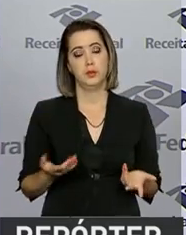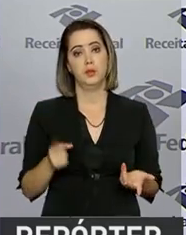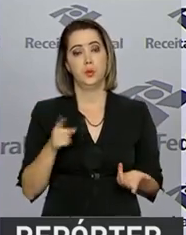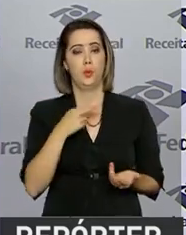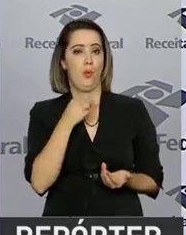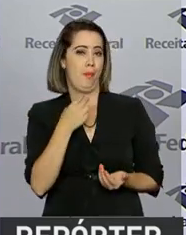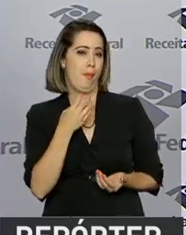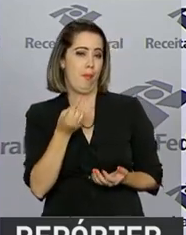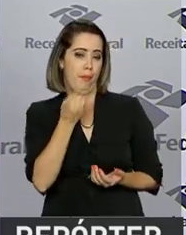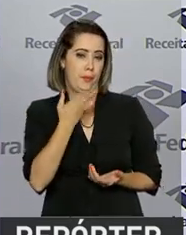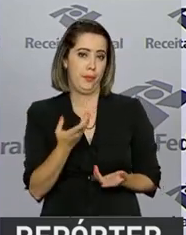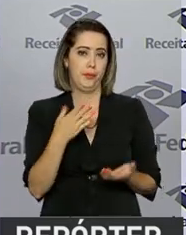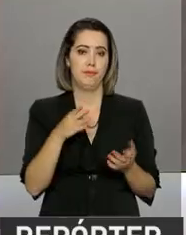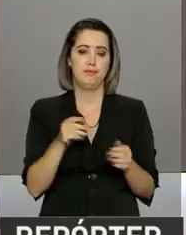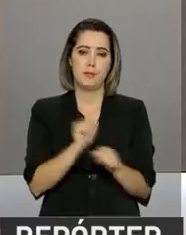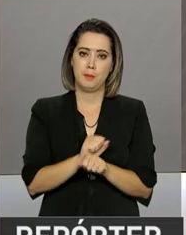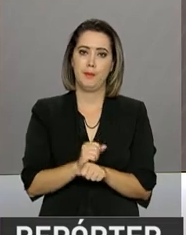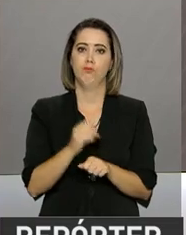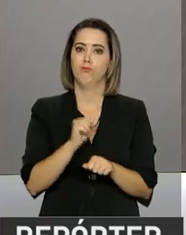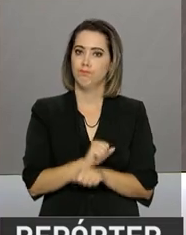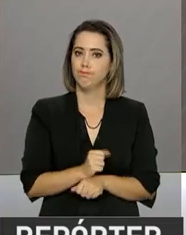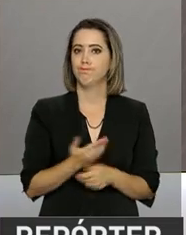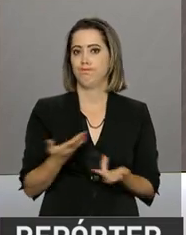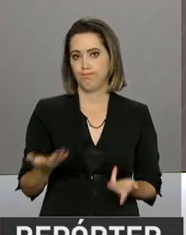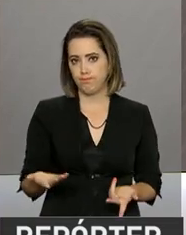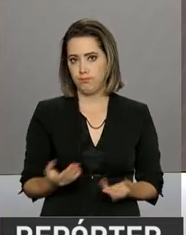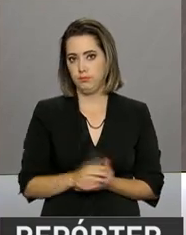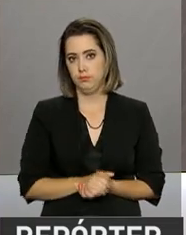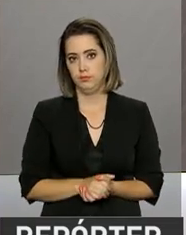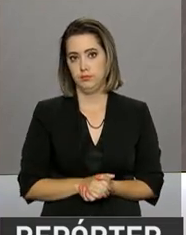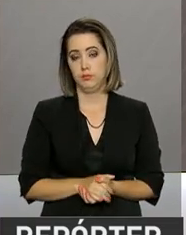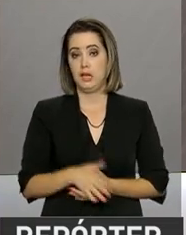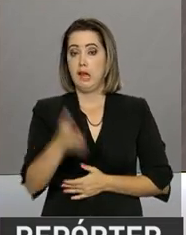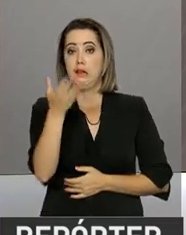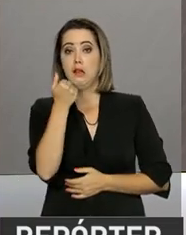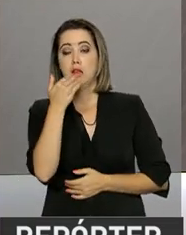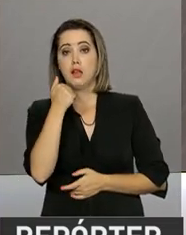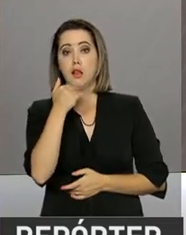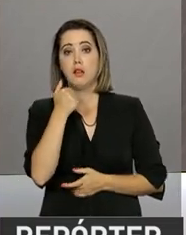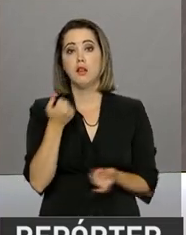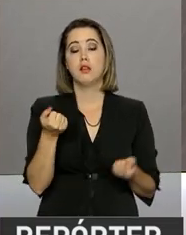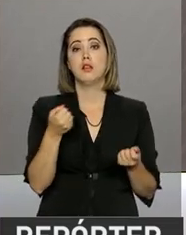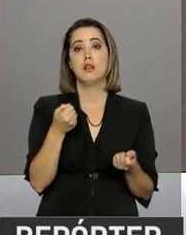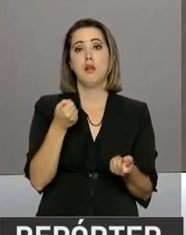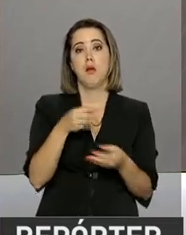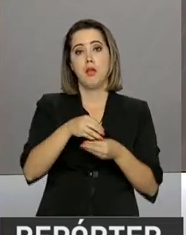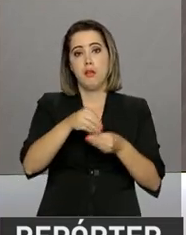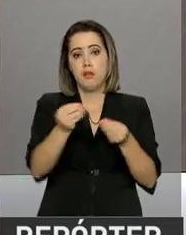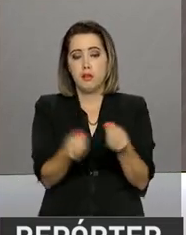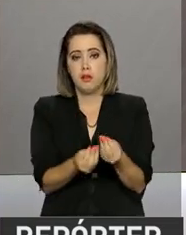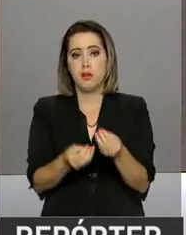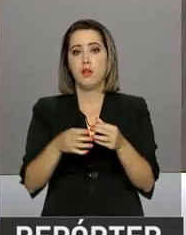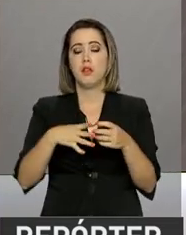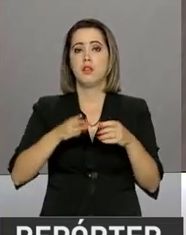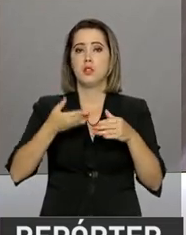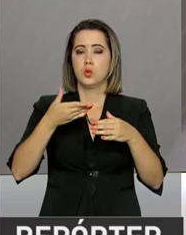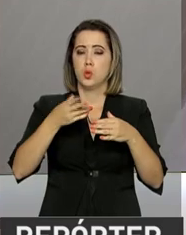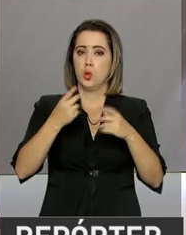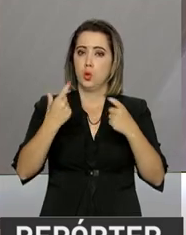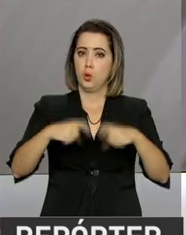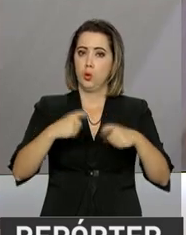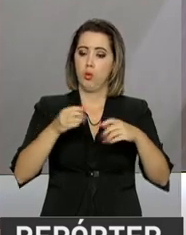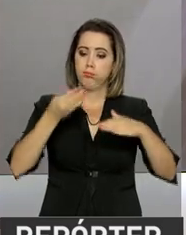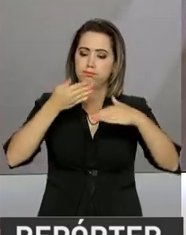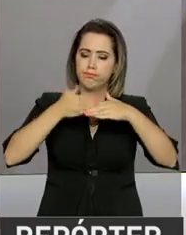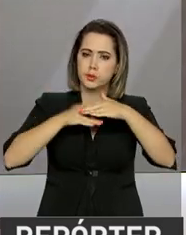não é bom deixar paraa última hora. Os serviços de alimentação, cobrança de ingressos e estacionamentos de mais